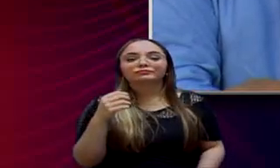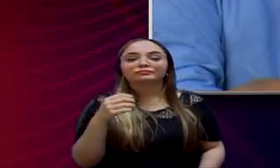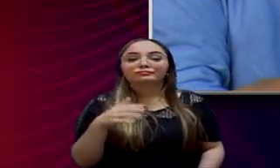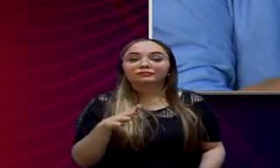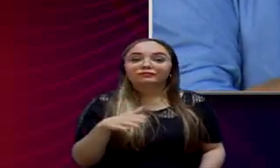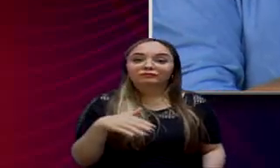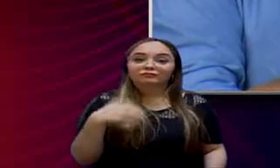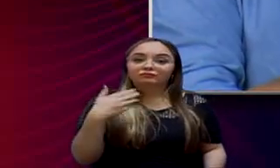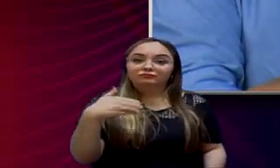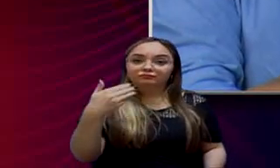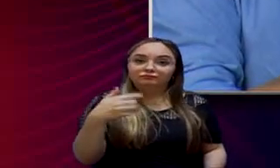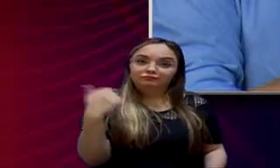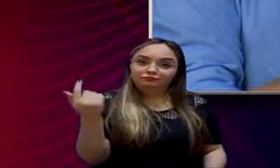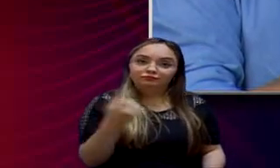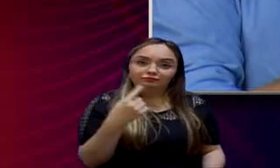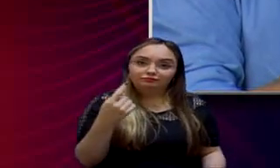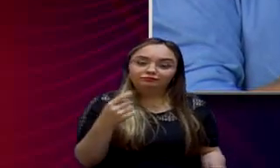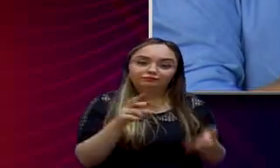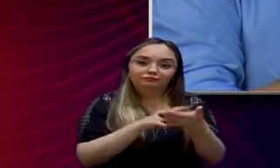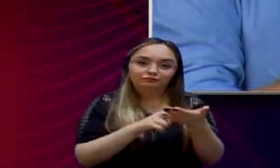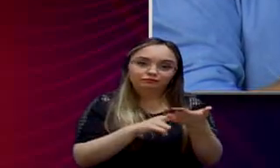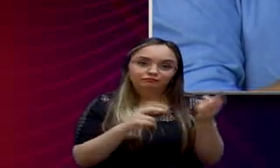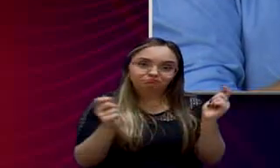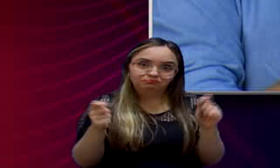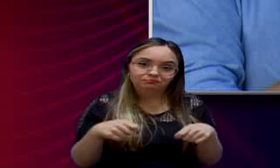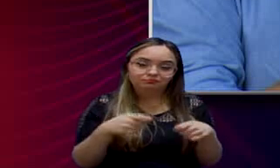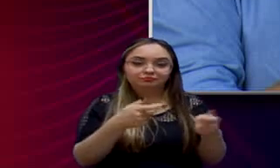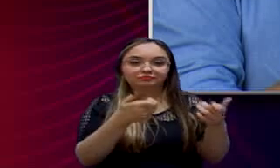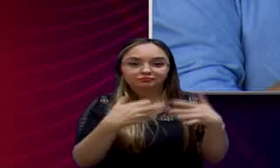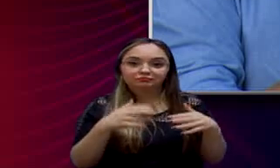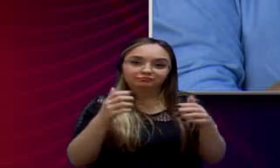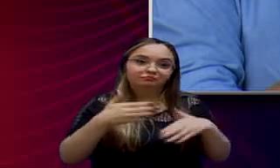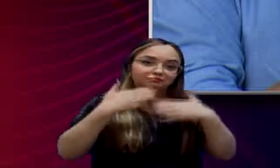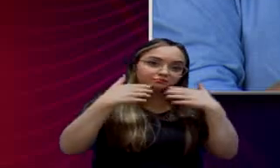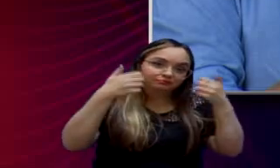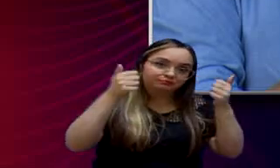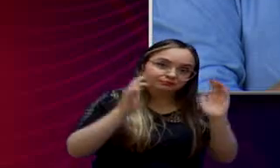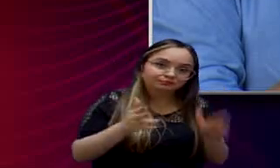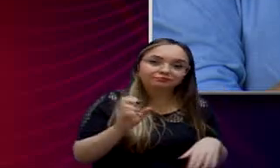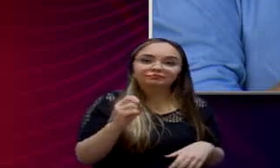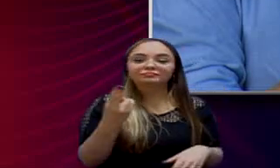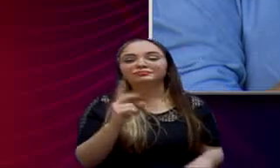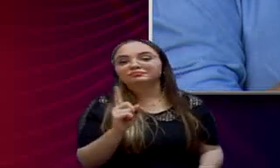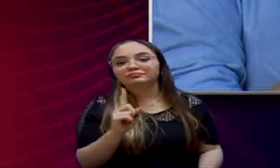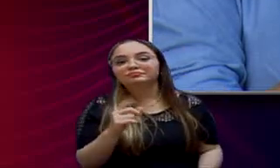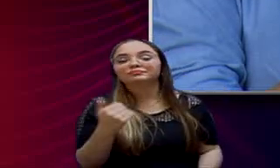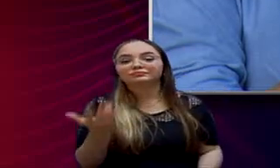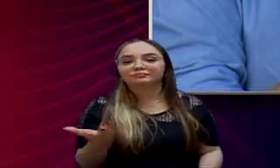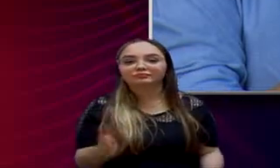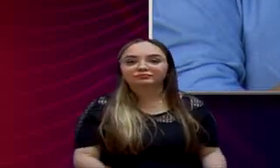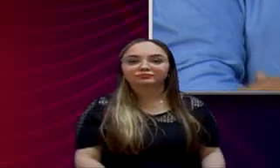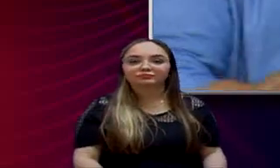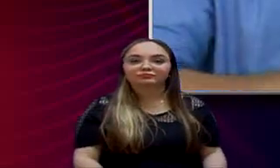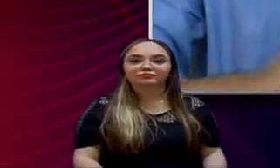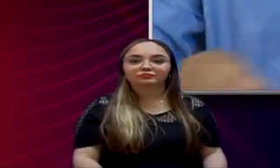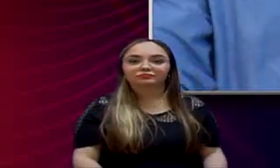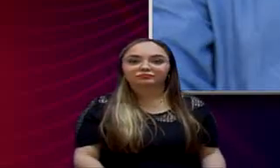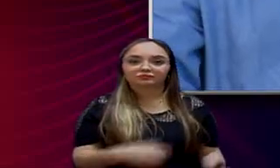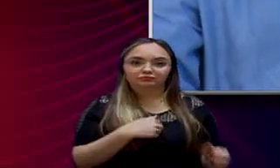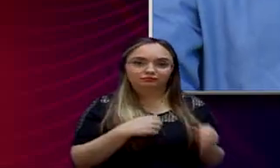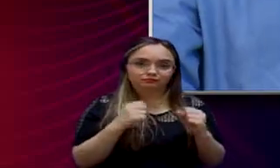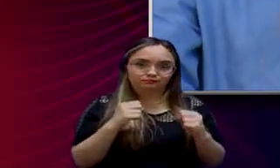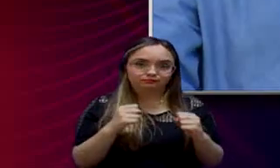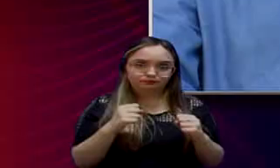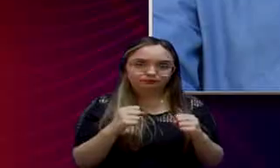relatório de como se se recuperou ou não se recuperou o orçamento da funserv eu posso